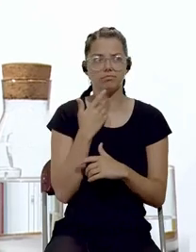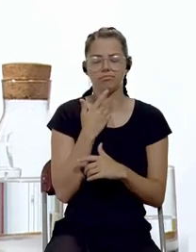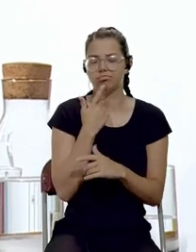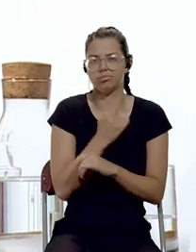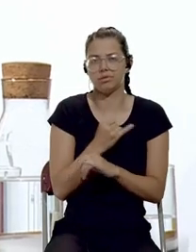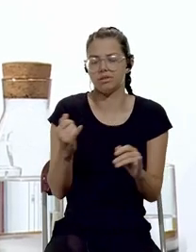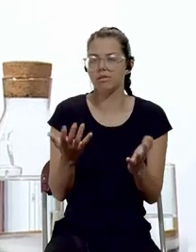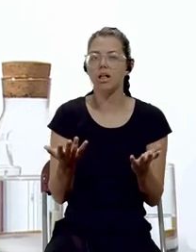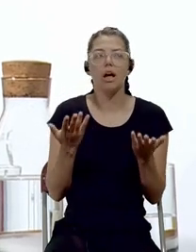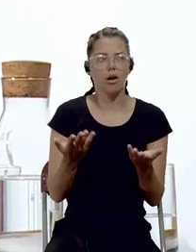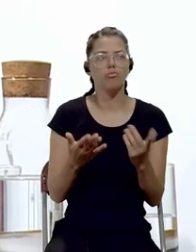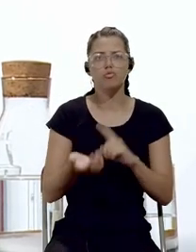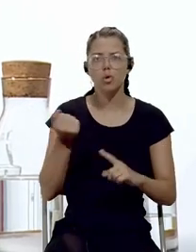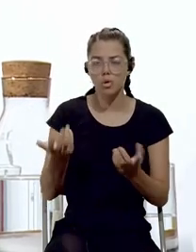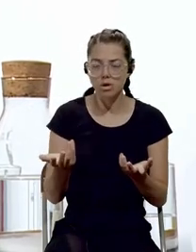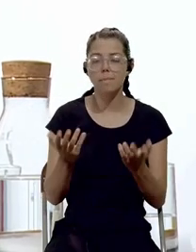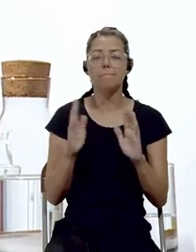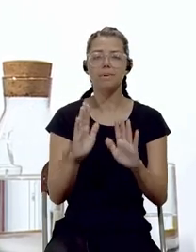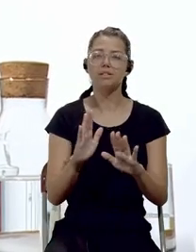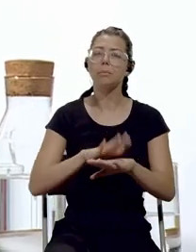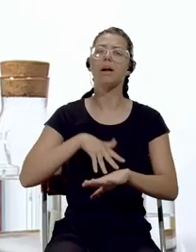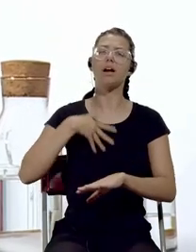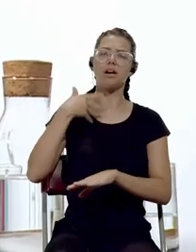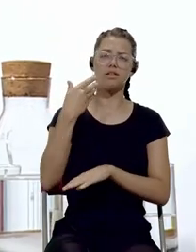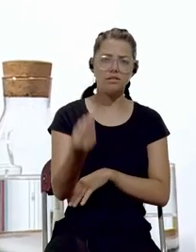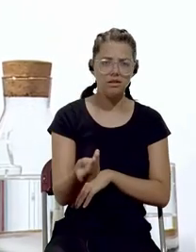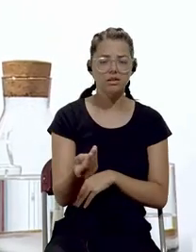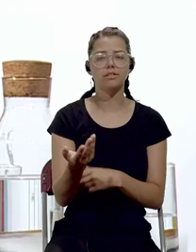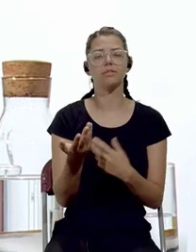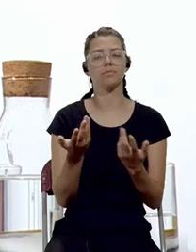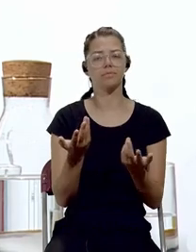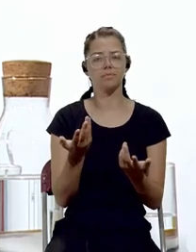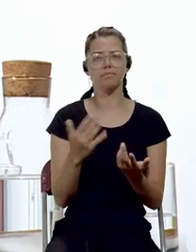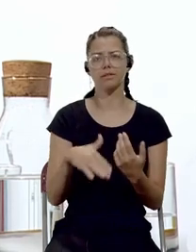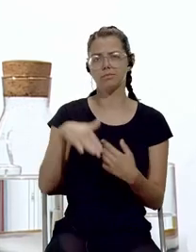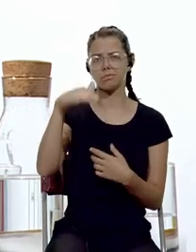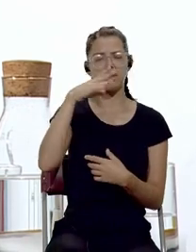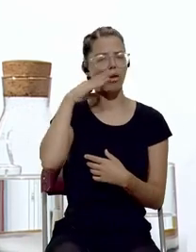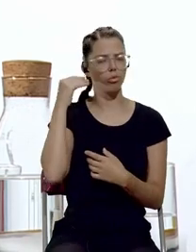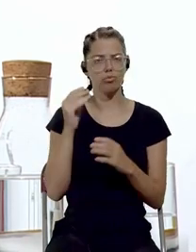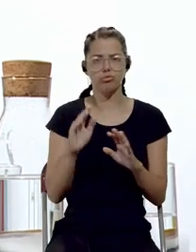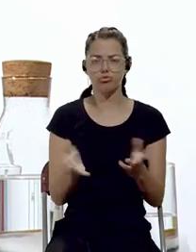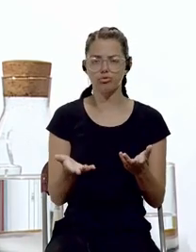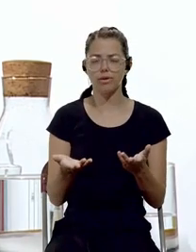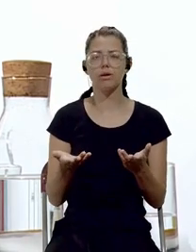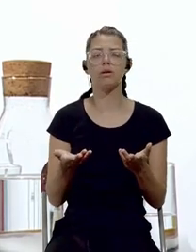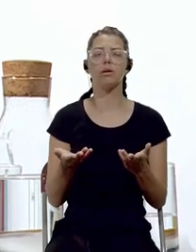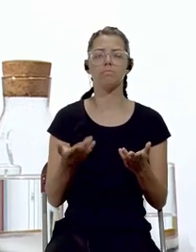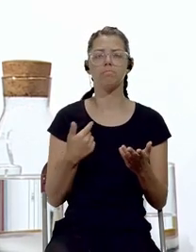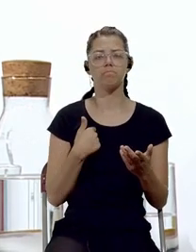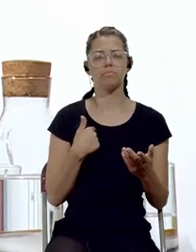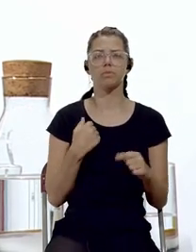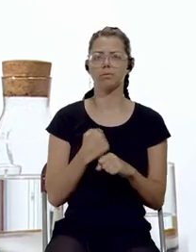minha, mas eu acho que só muito mais tarde, já quando era adulta, já quando comecei